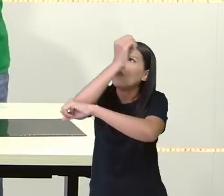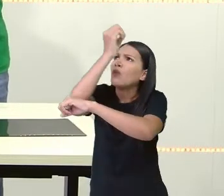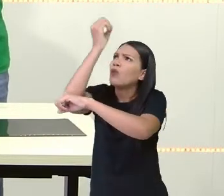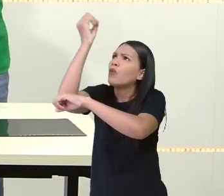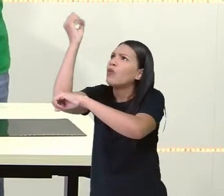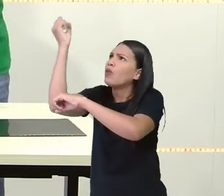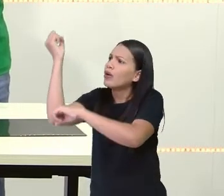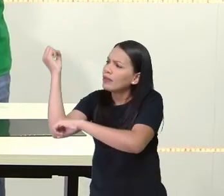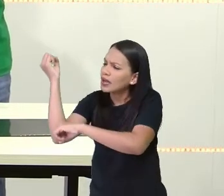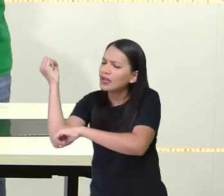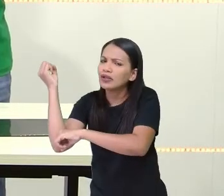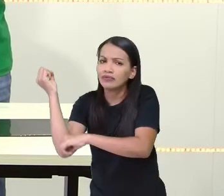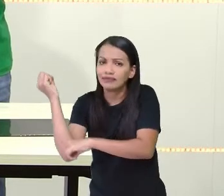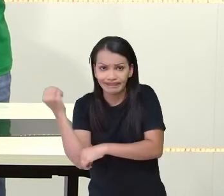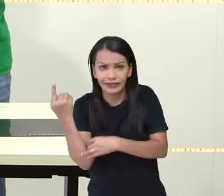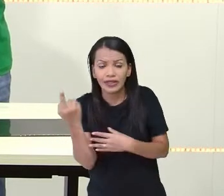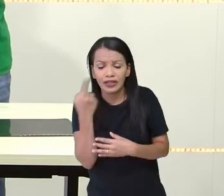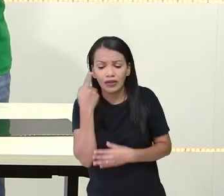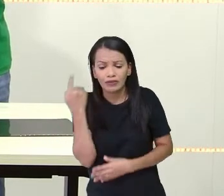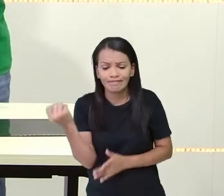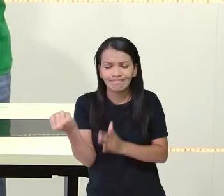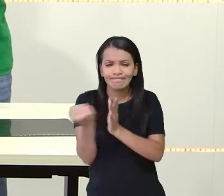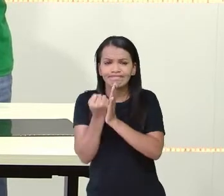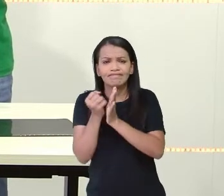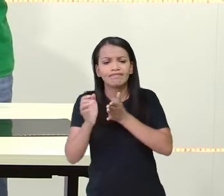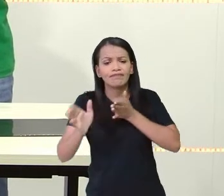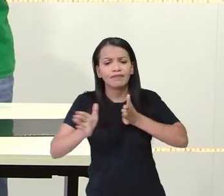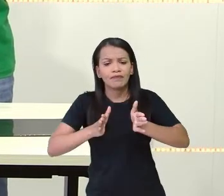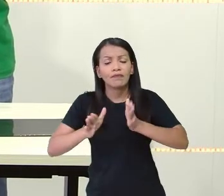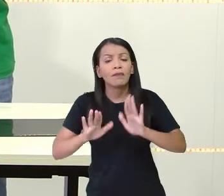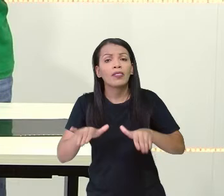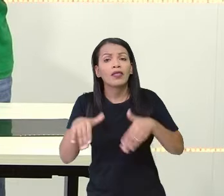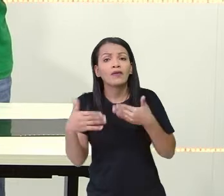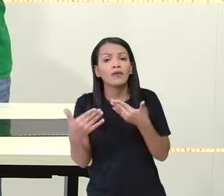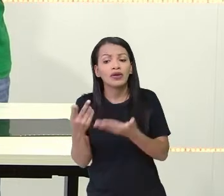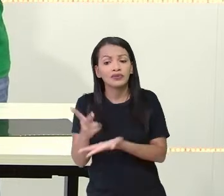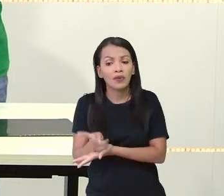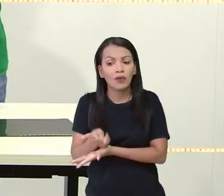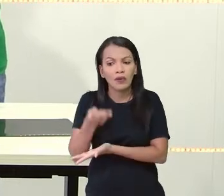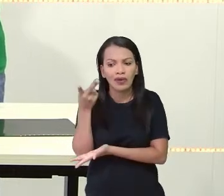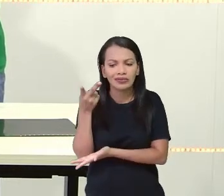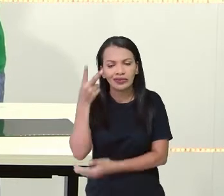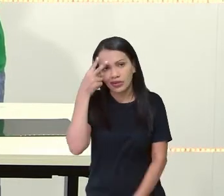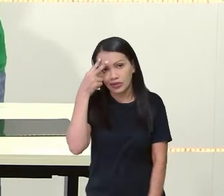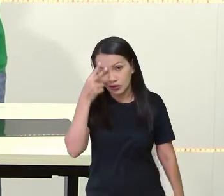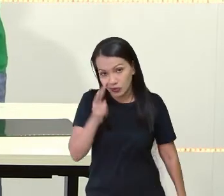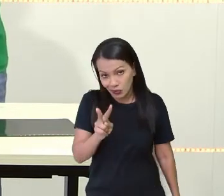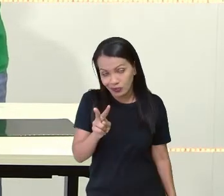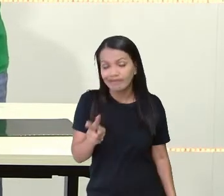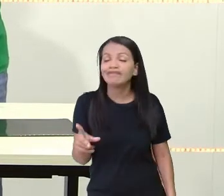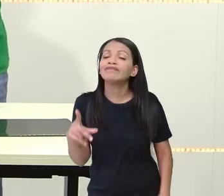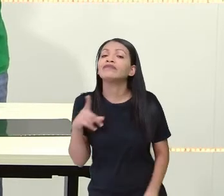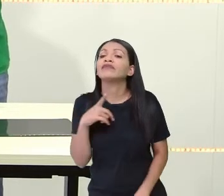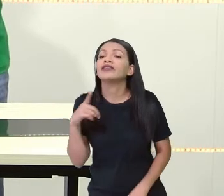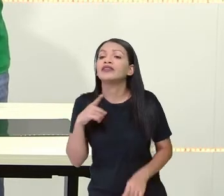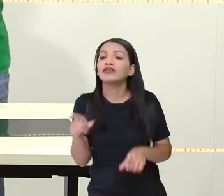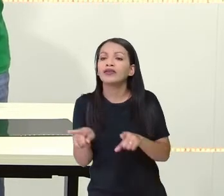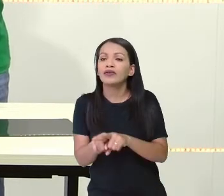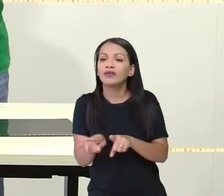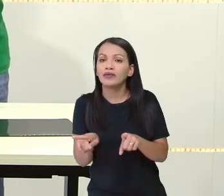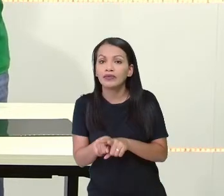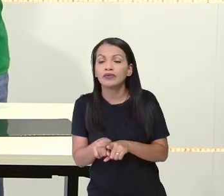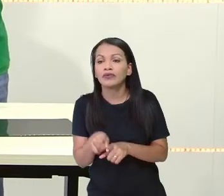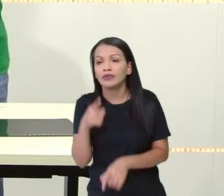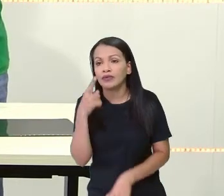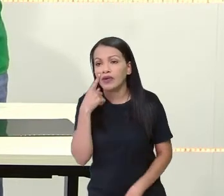são marcadores temporais, é o tempo, é quando acontece a história. E tem um espaço que é